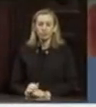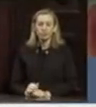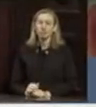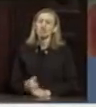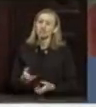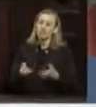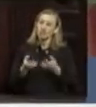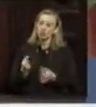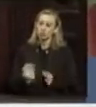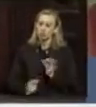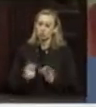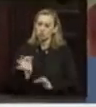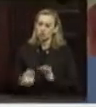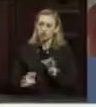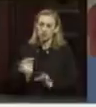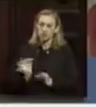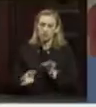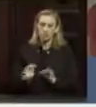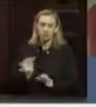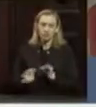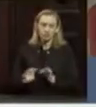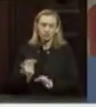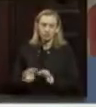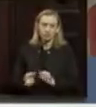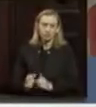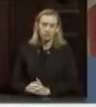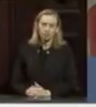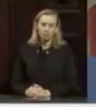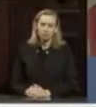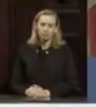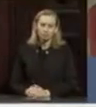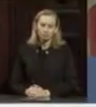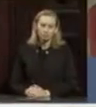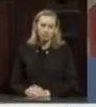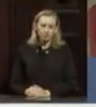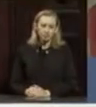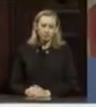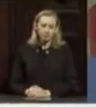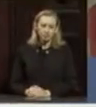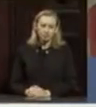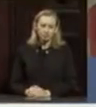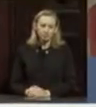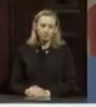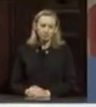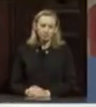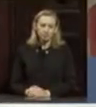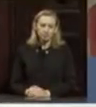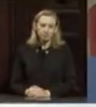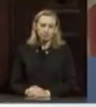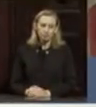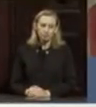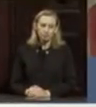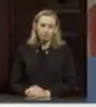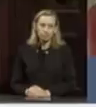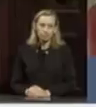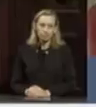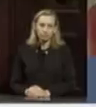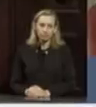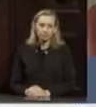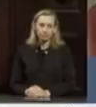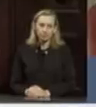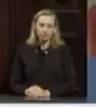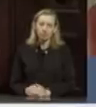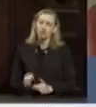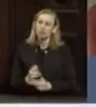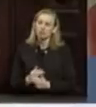justiça. E se alguém acha que com a brutal morte da Marielle nos calou, aguarde. Porque serão